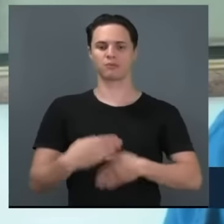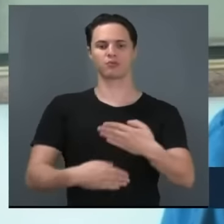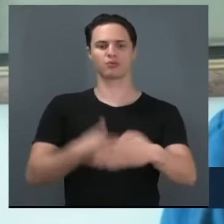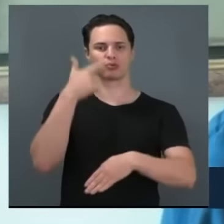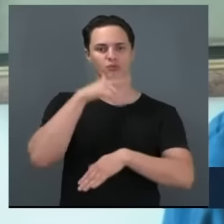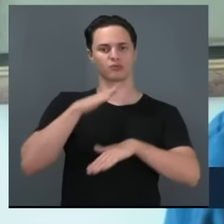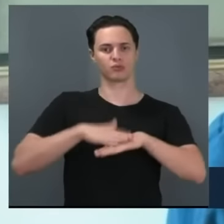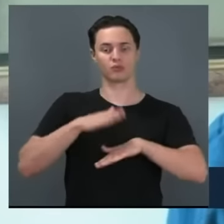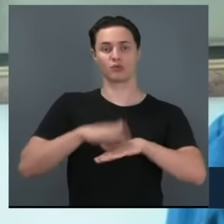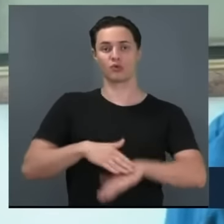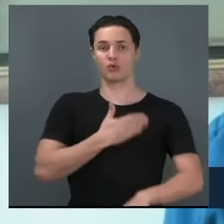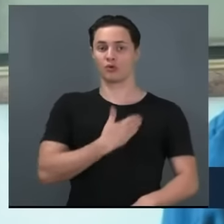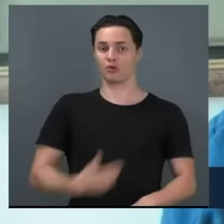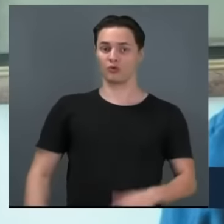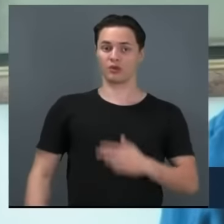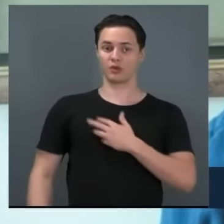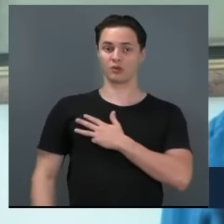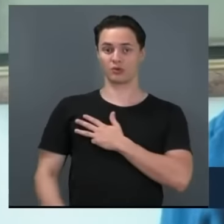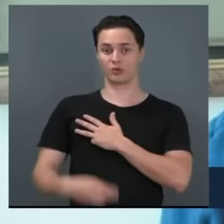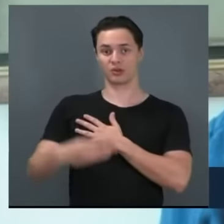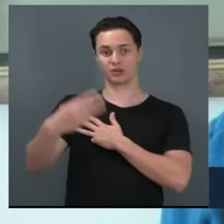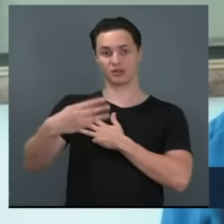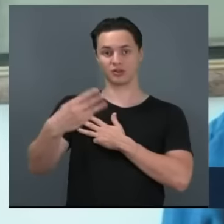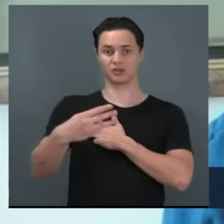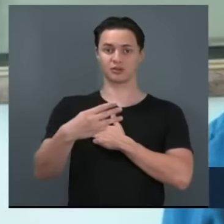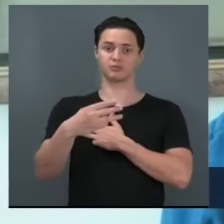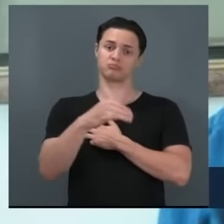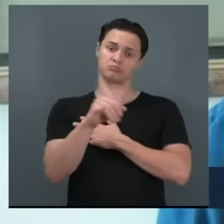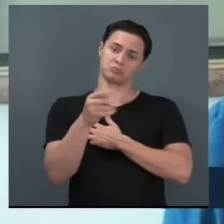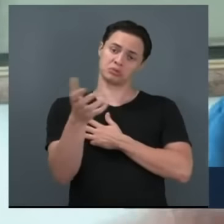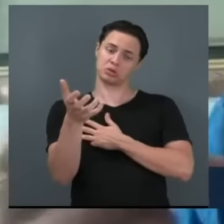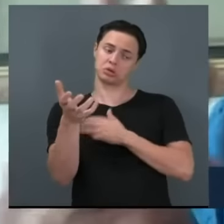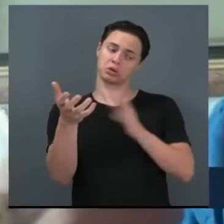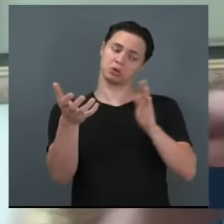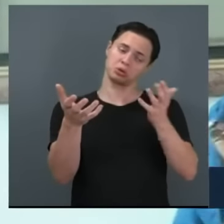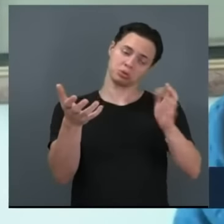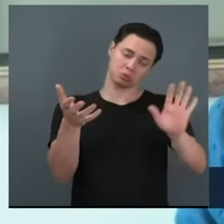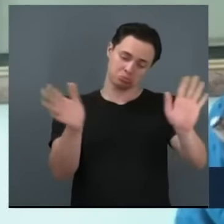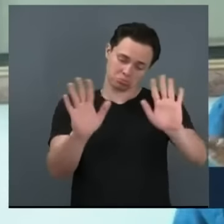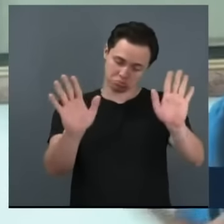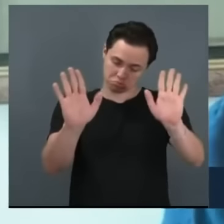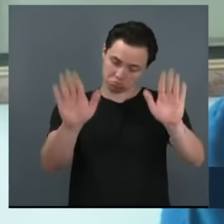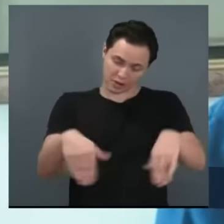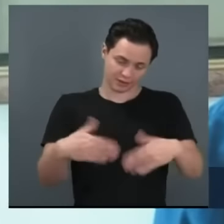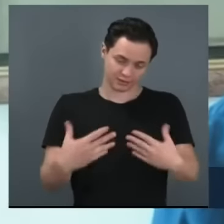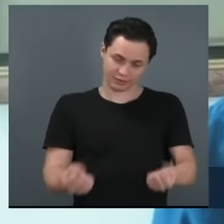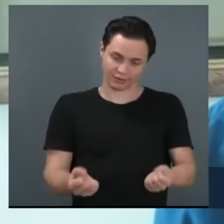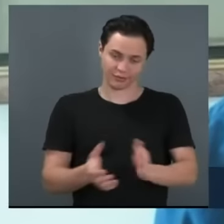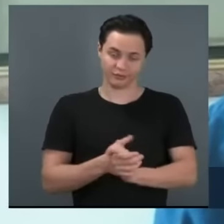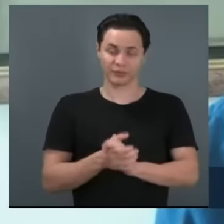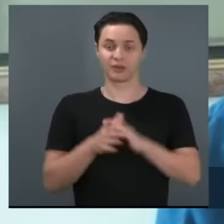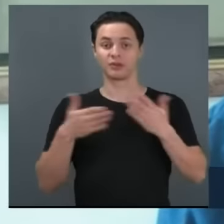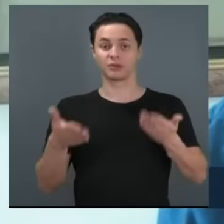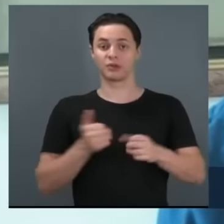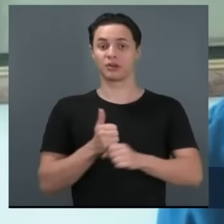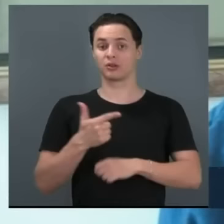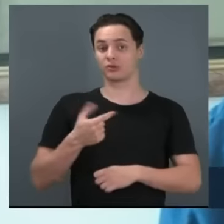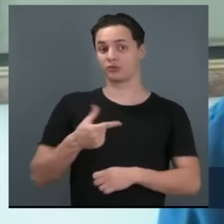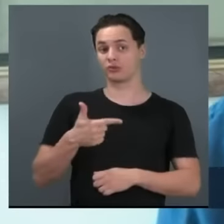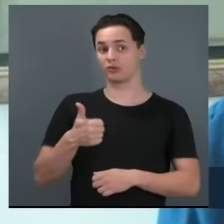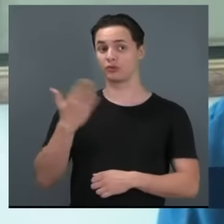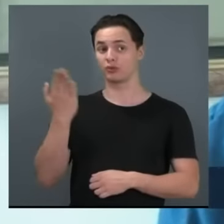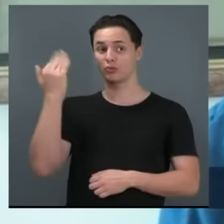pelo governo Lula 3, queira ou não, engula-o. Em 2021, o Brasil estava em 7º